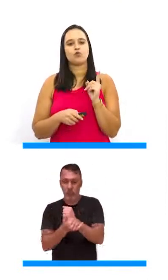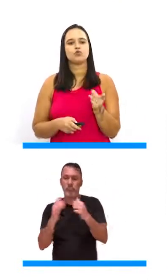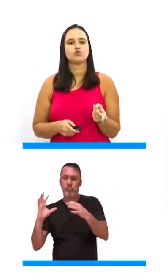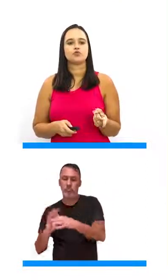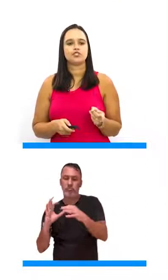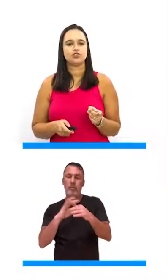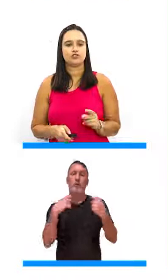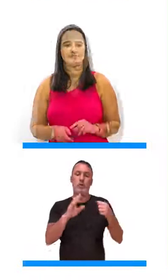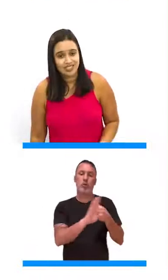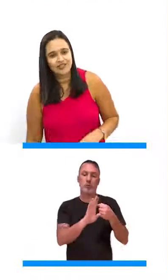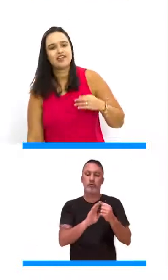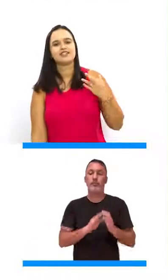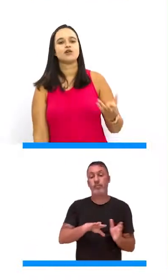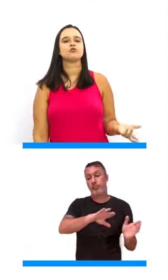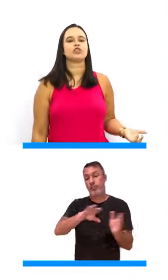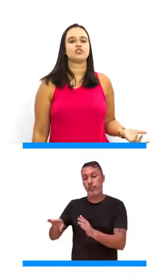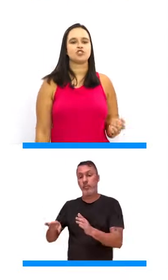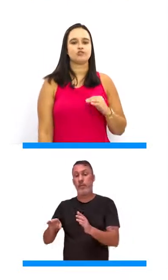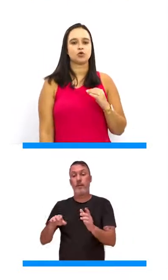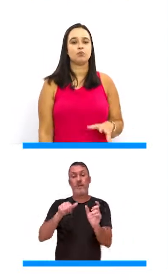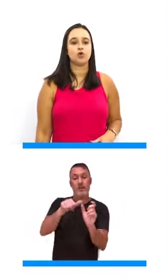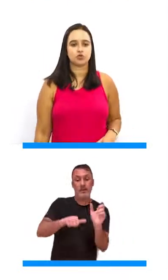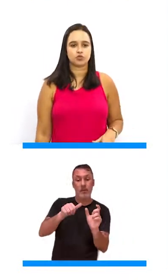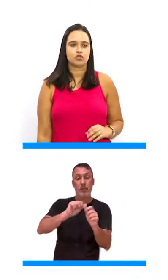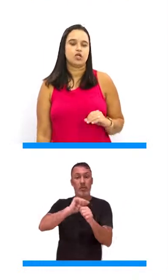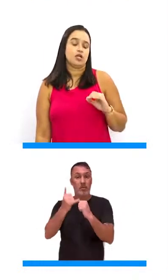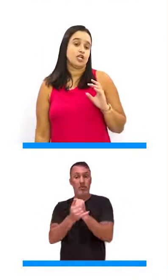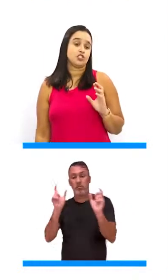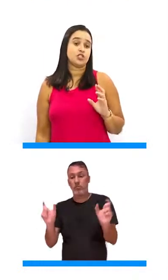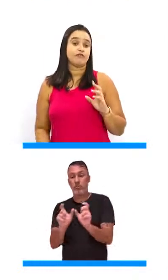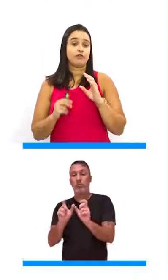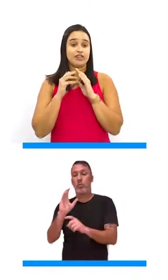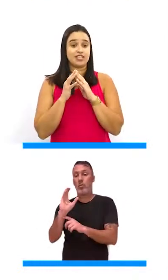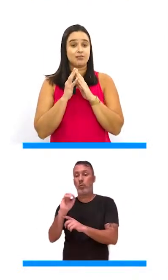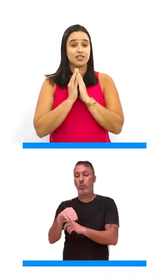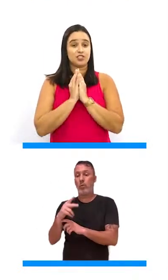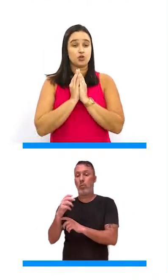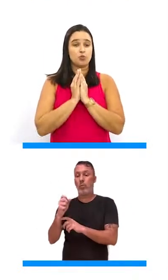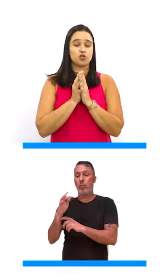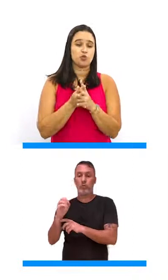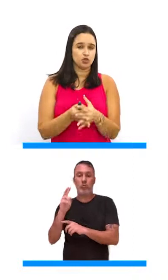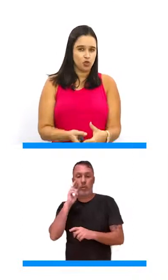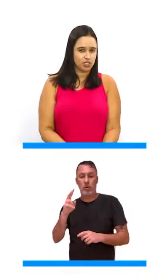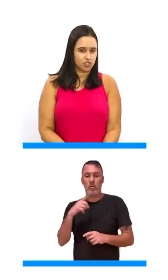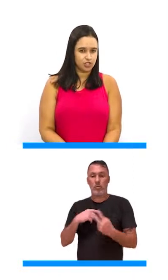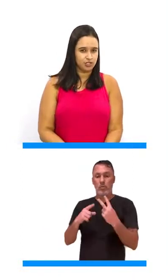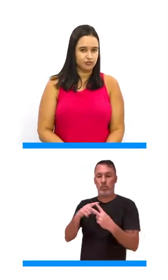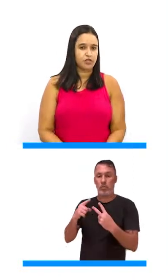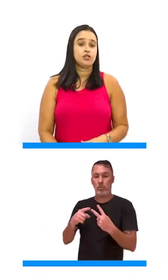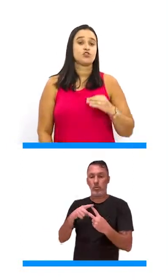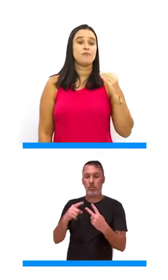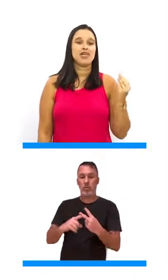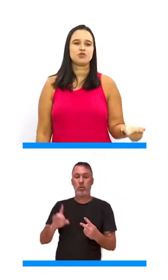concordar com um substantivo. E a flexão dos adjetivos compostos? A gente tem, vamos ver exemplo aqui de compostos por 2